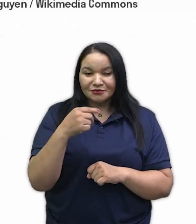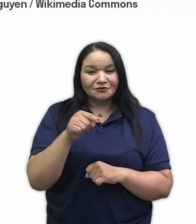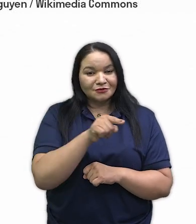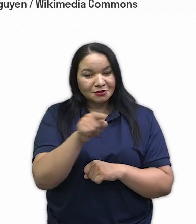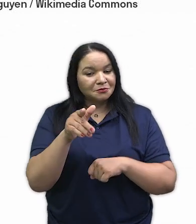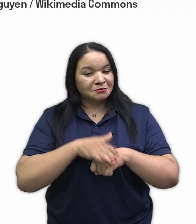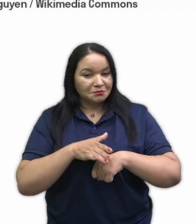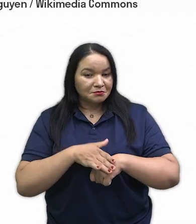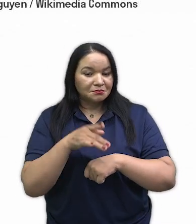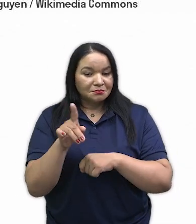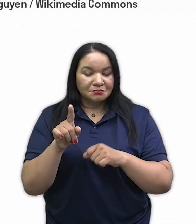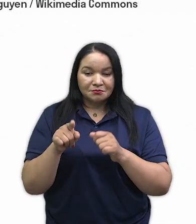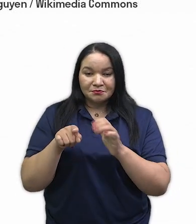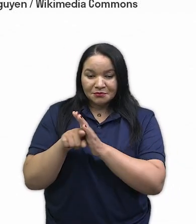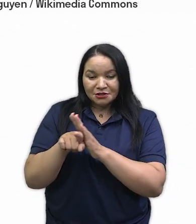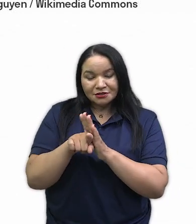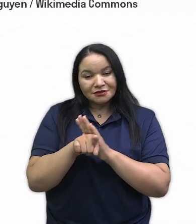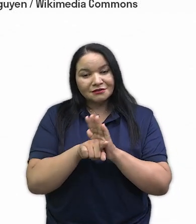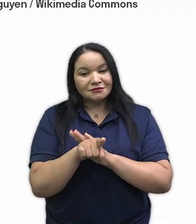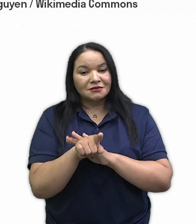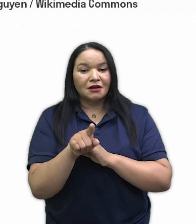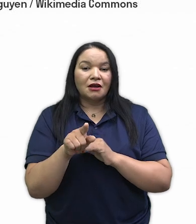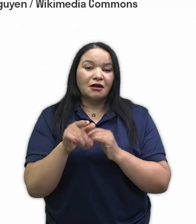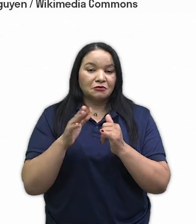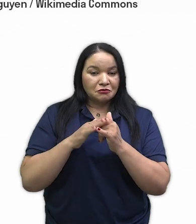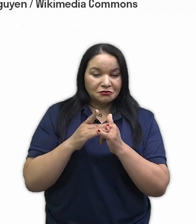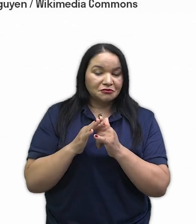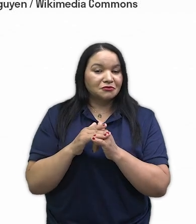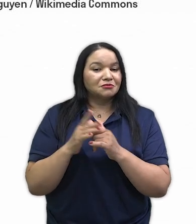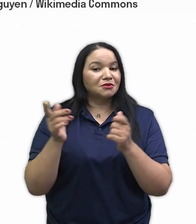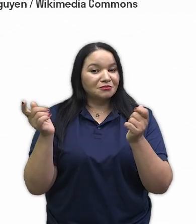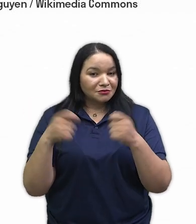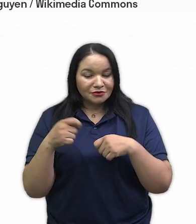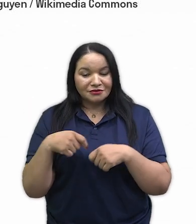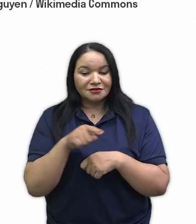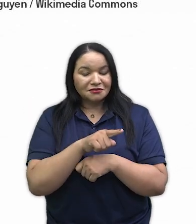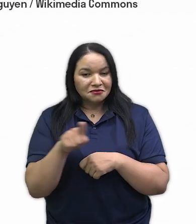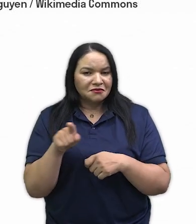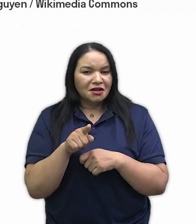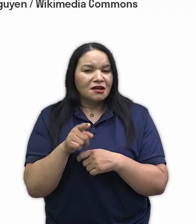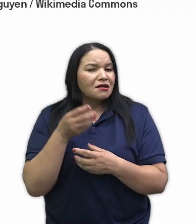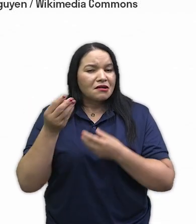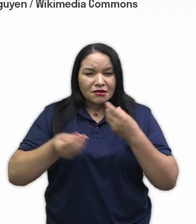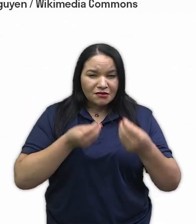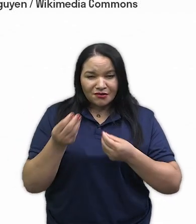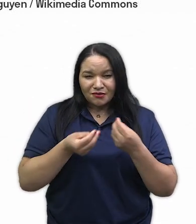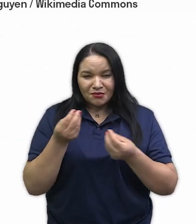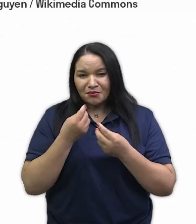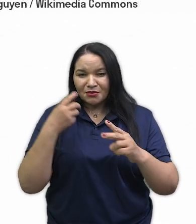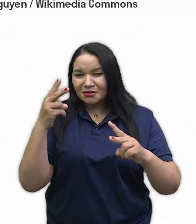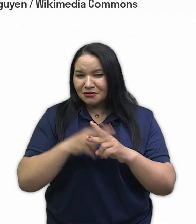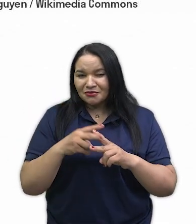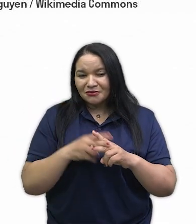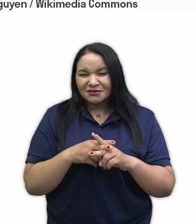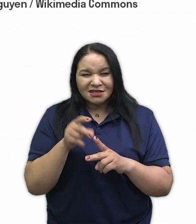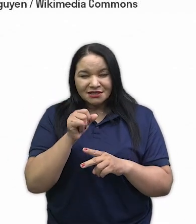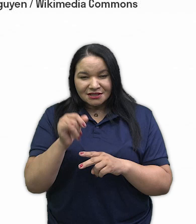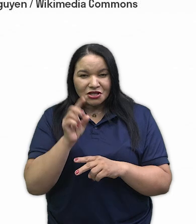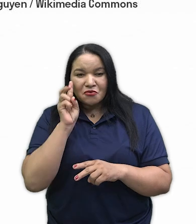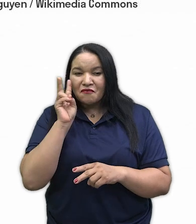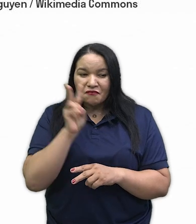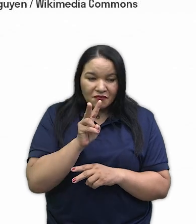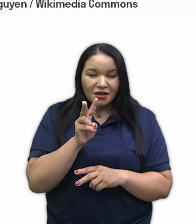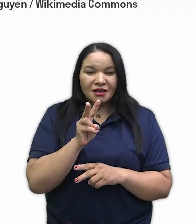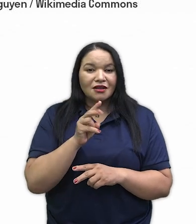Pesquisem aí no YouTube. Vocês vão ver esse pessoal é incrível. Como é que eles lutam se eles não